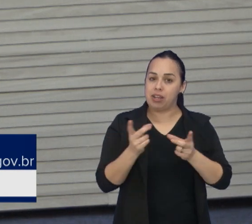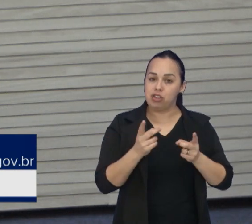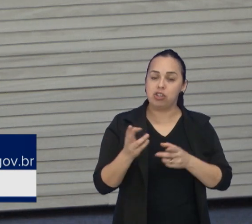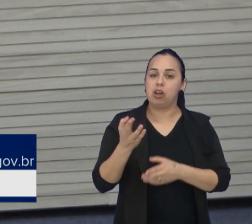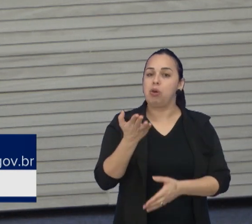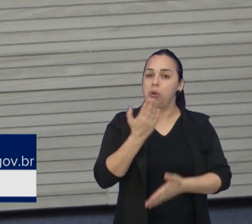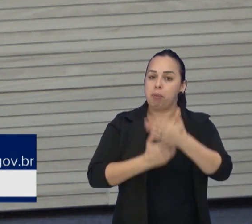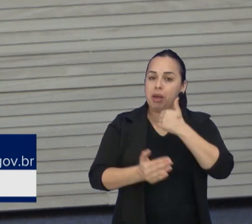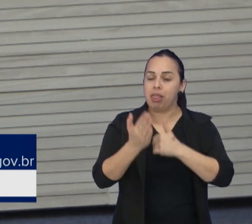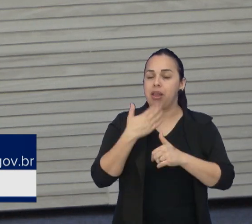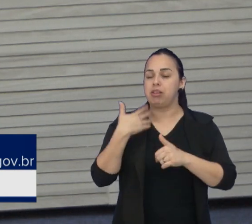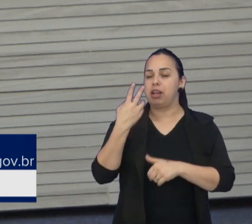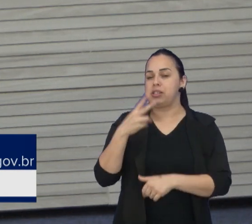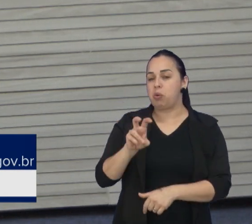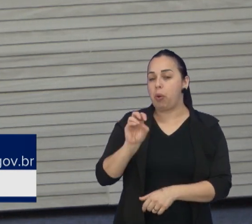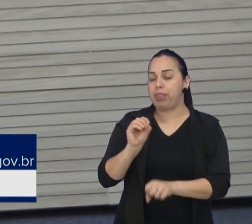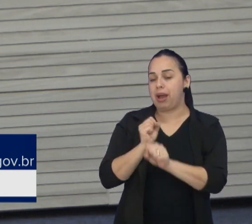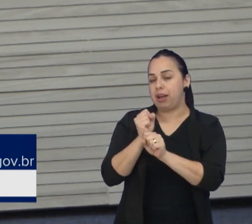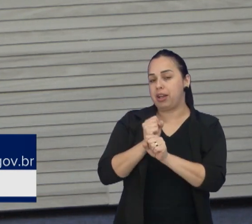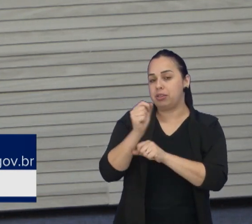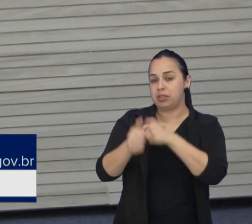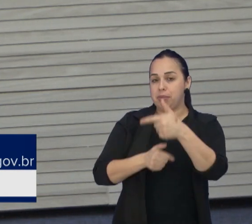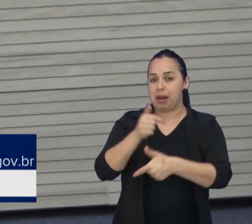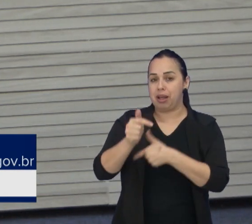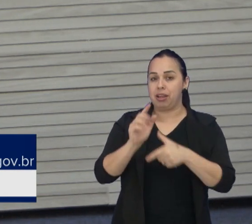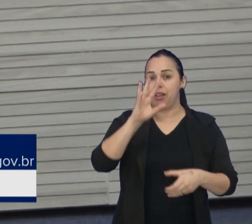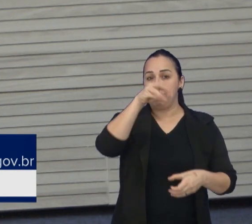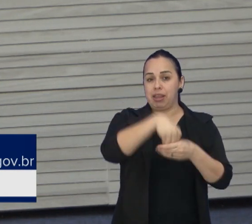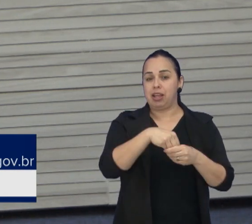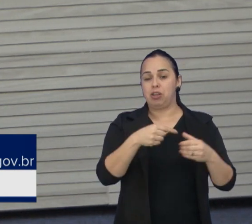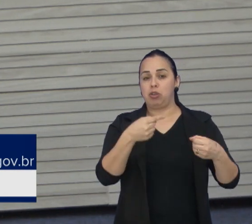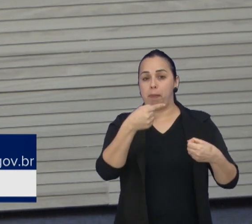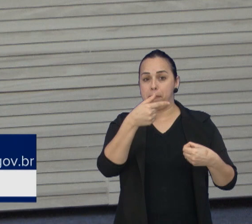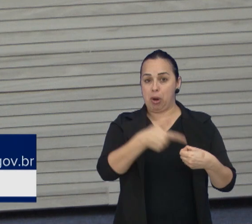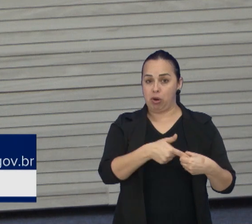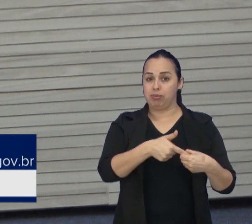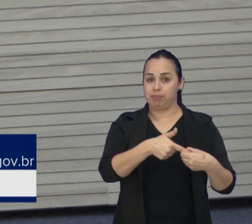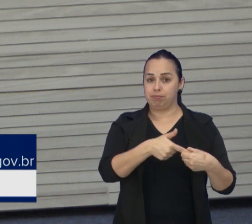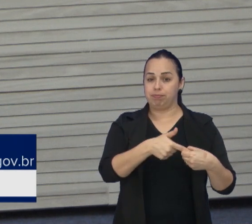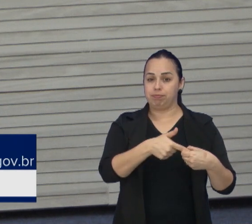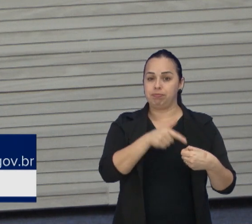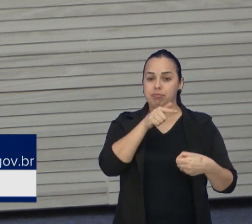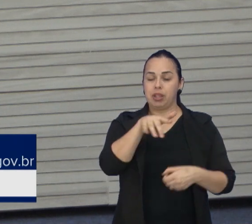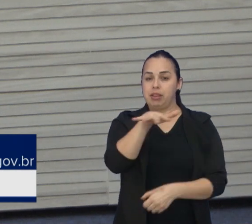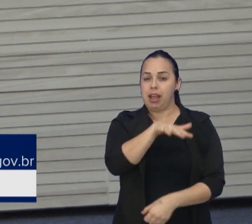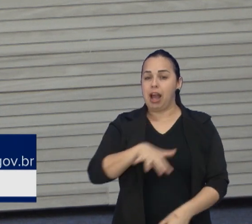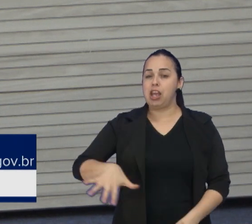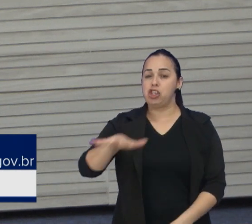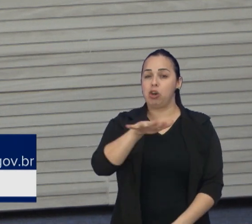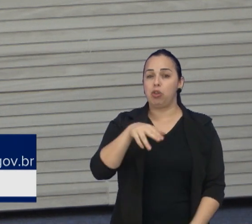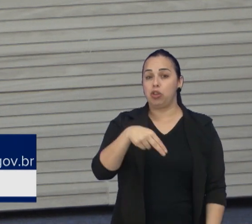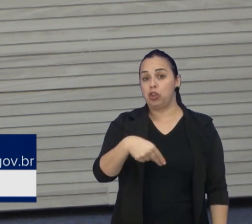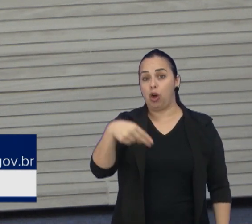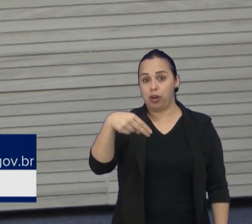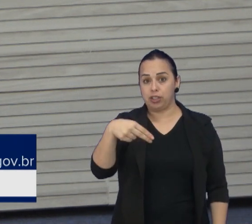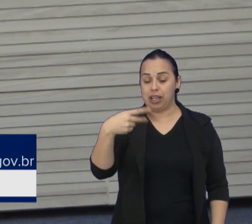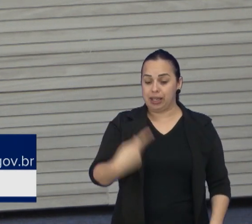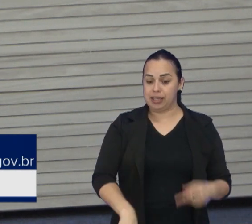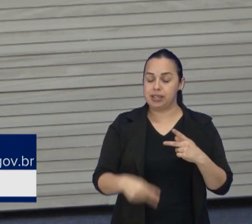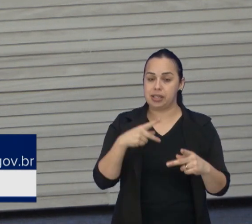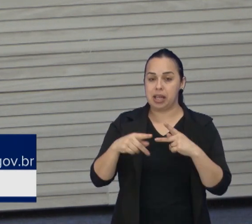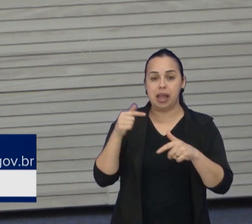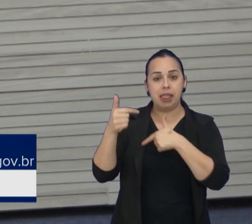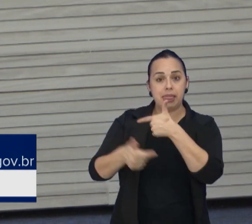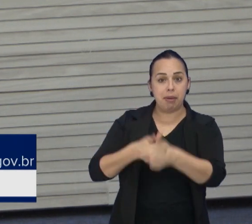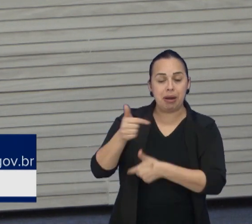50 anos de trabalho no Poço dos Caminhos das Montanhas, na região norte, onde